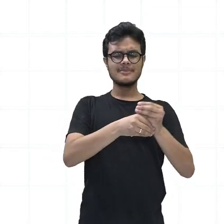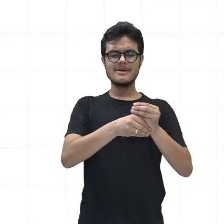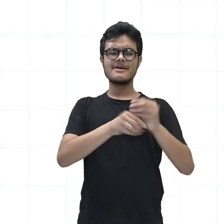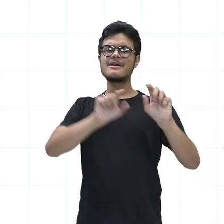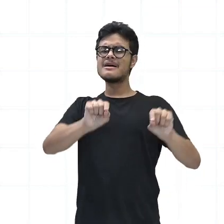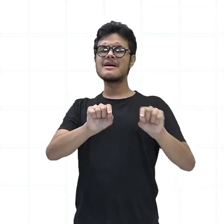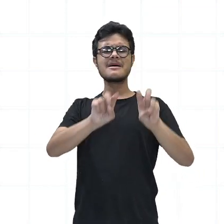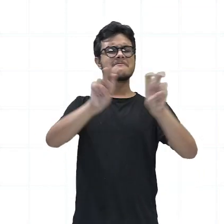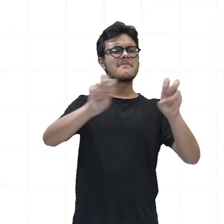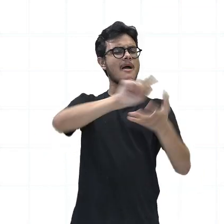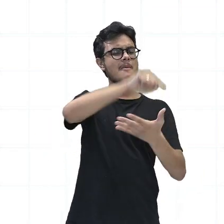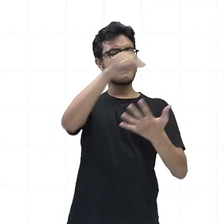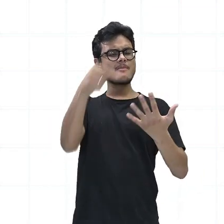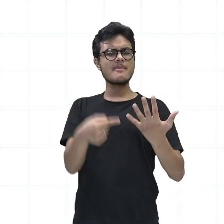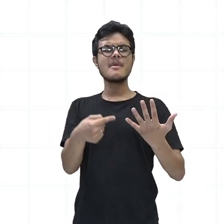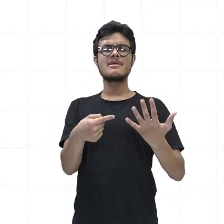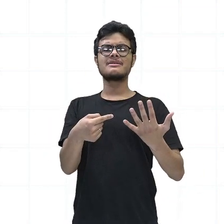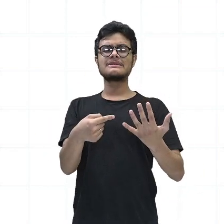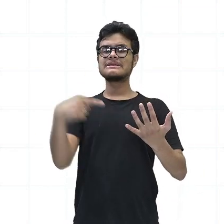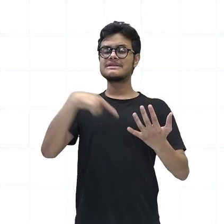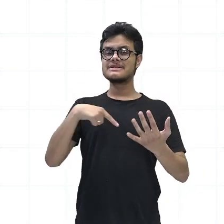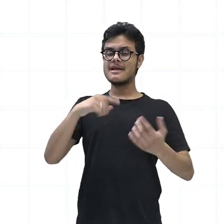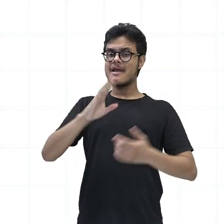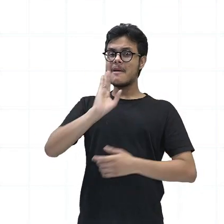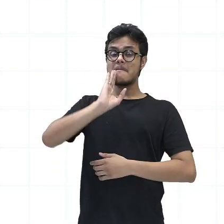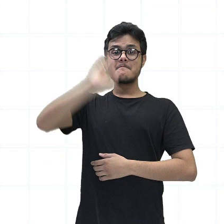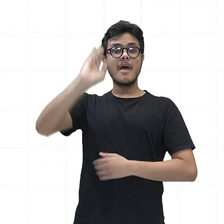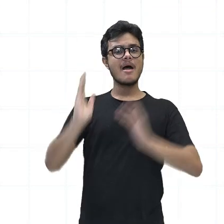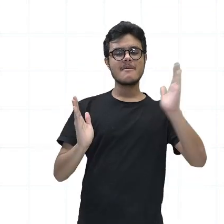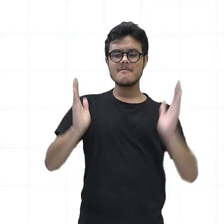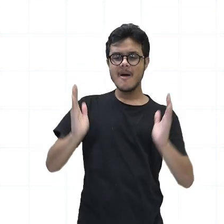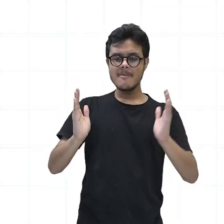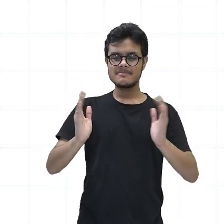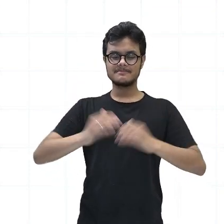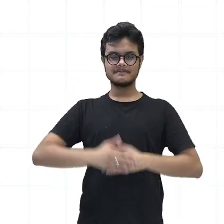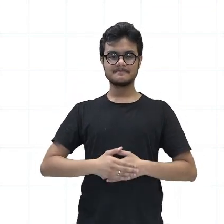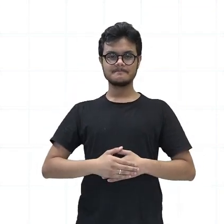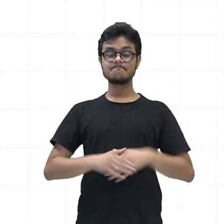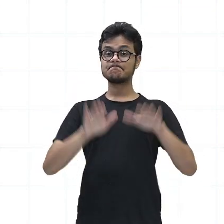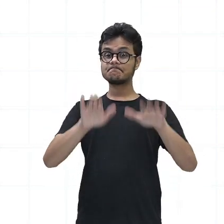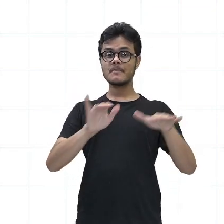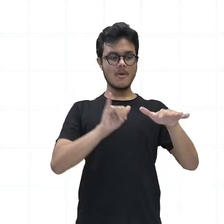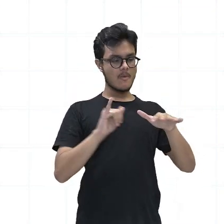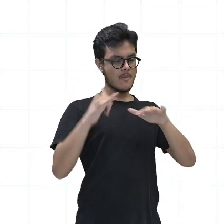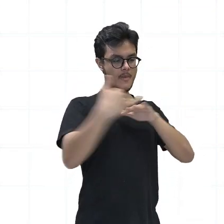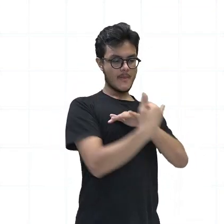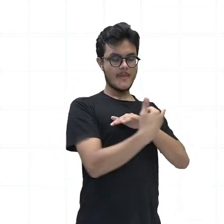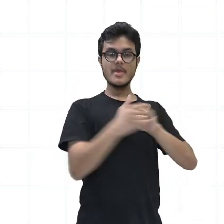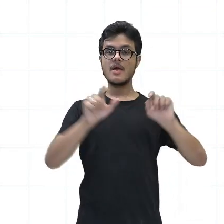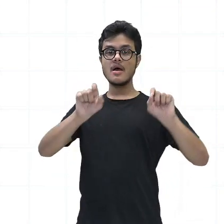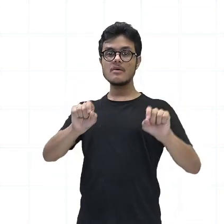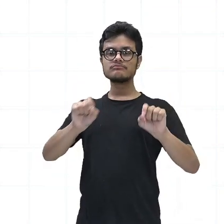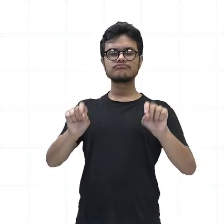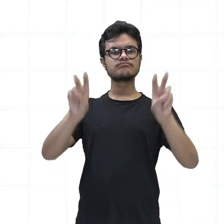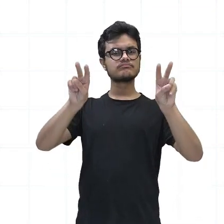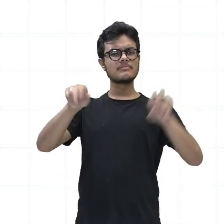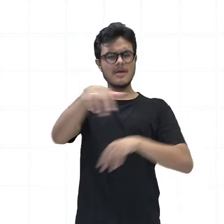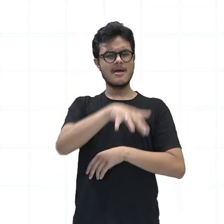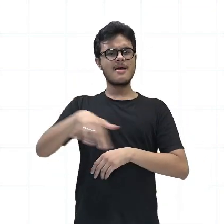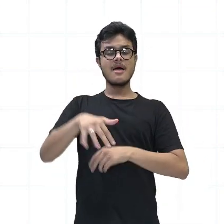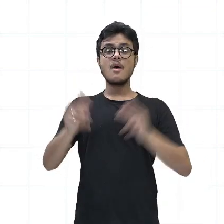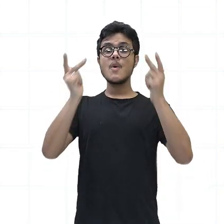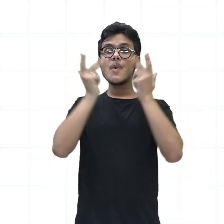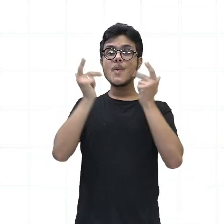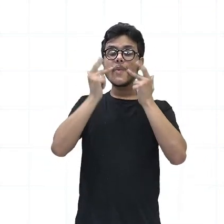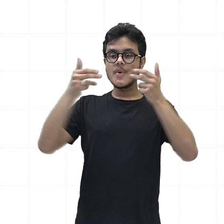conflitos, resoluções e momentos de clímax, certo? Continuando sobre o enredo no teatro geralmente envolve